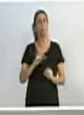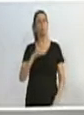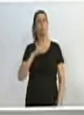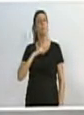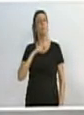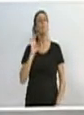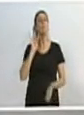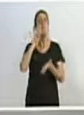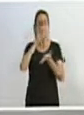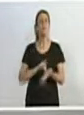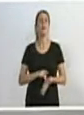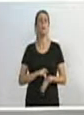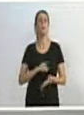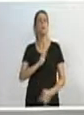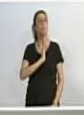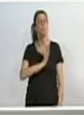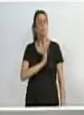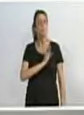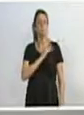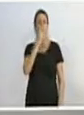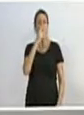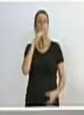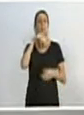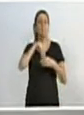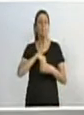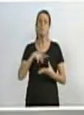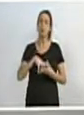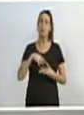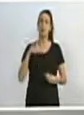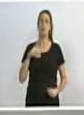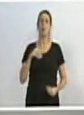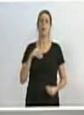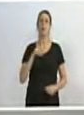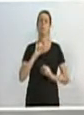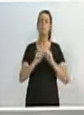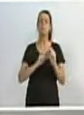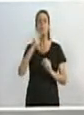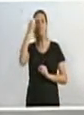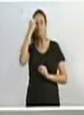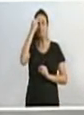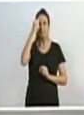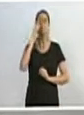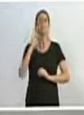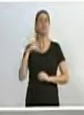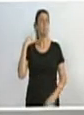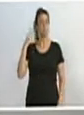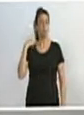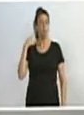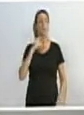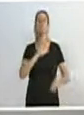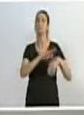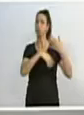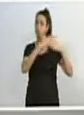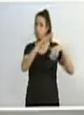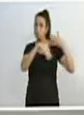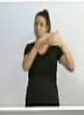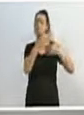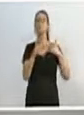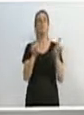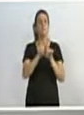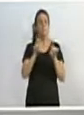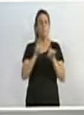isso no coração, na alma dele, de fazer com que prospere, né, essas políticas. E a Praça